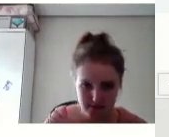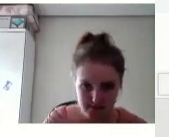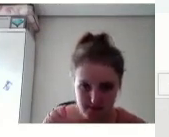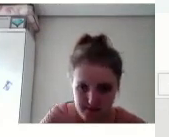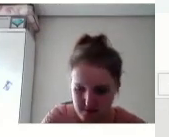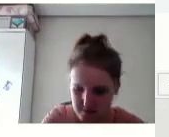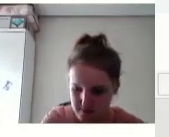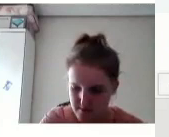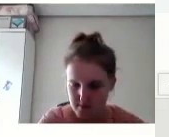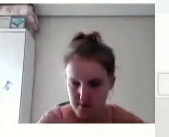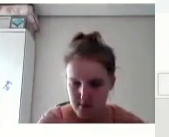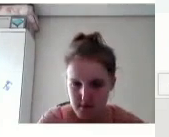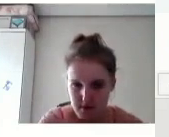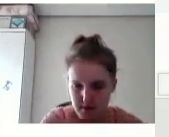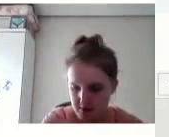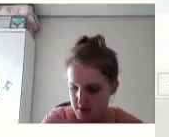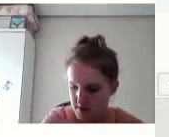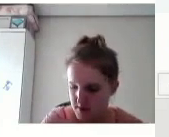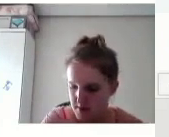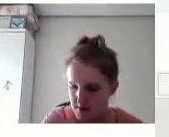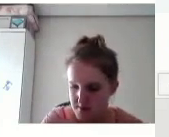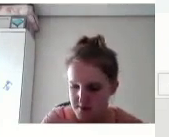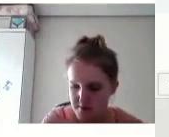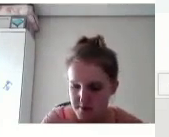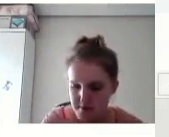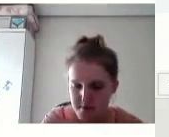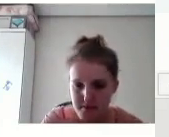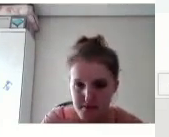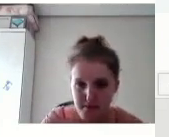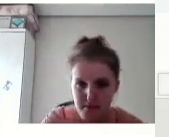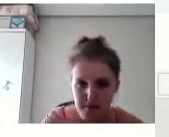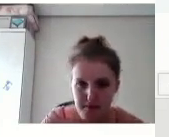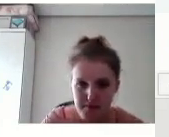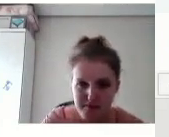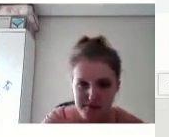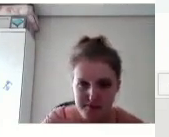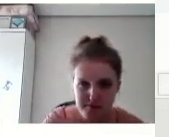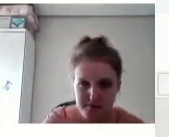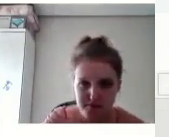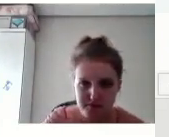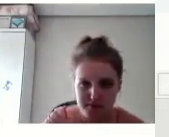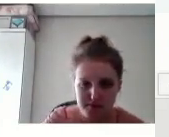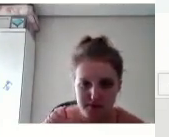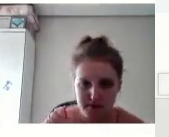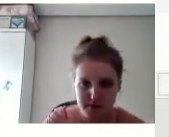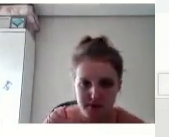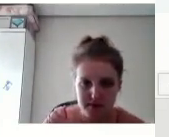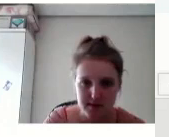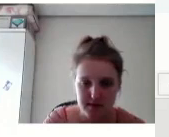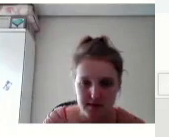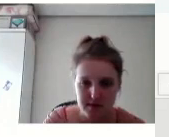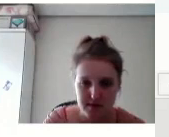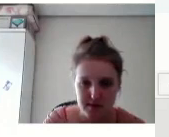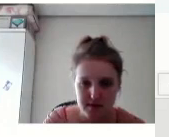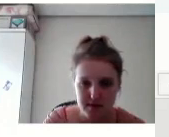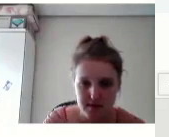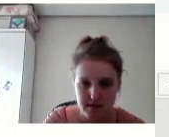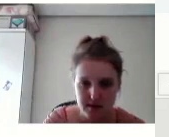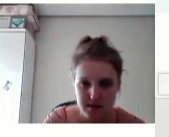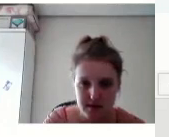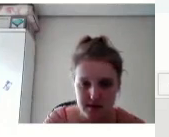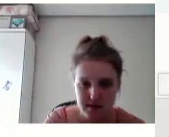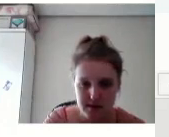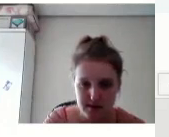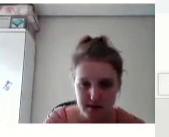esta primeira derivada temporal. Os termos em μ igual a 1, 2, 3 são o gradiente. Das